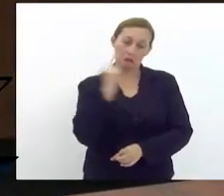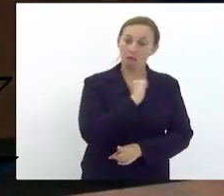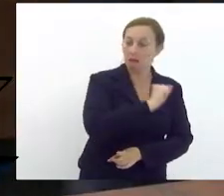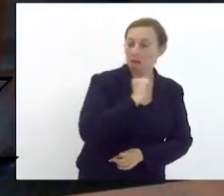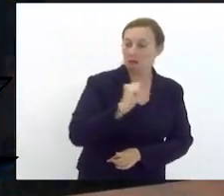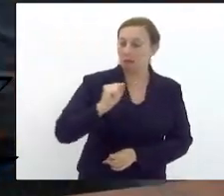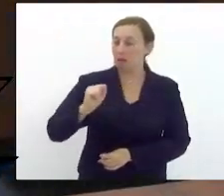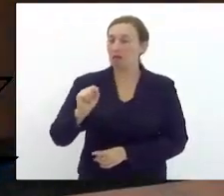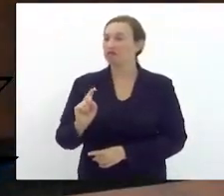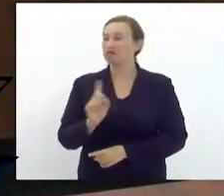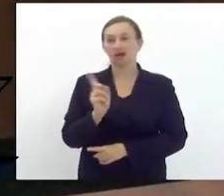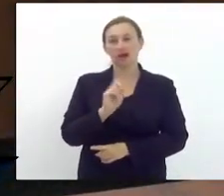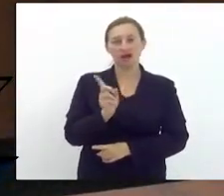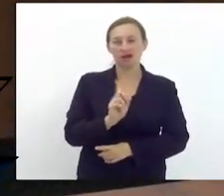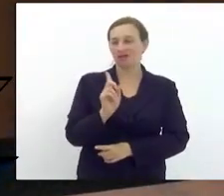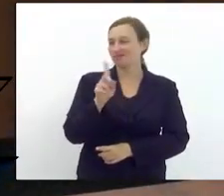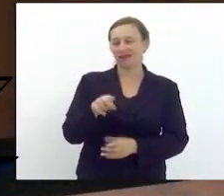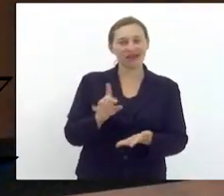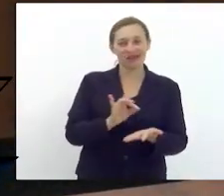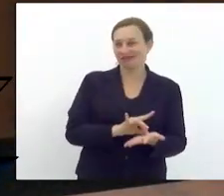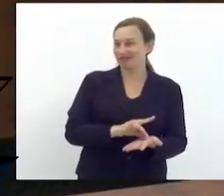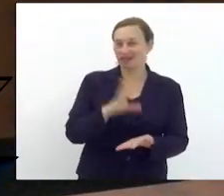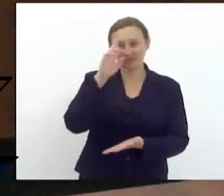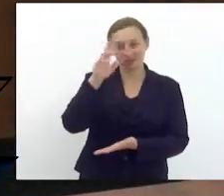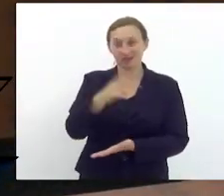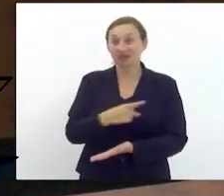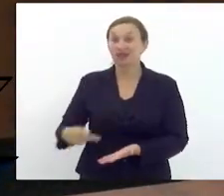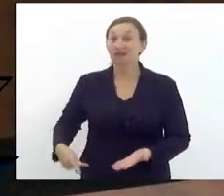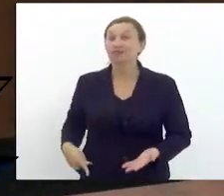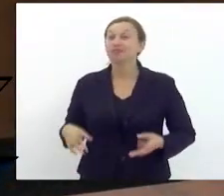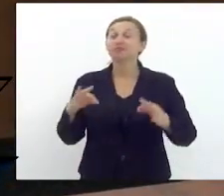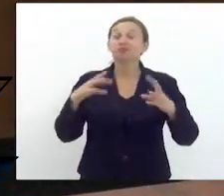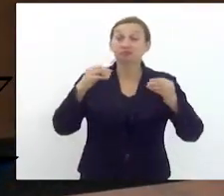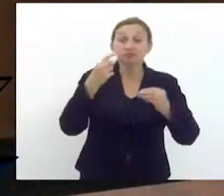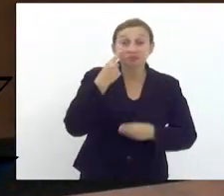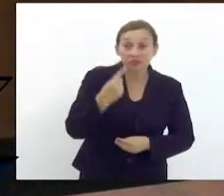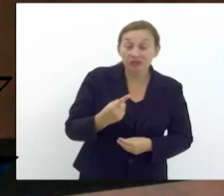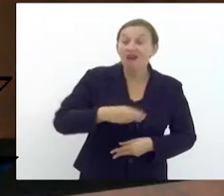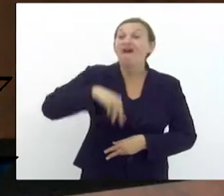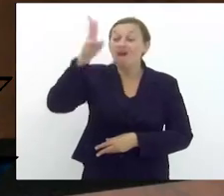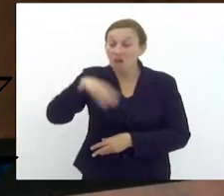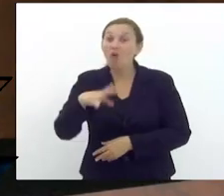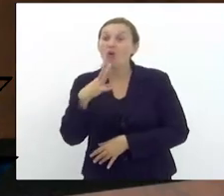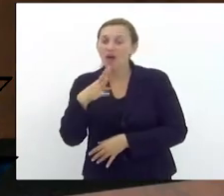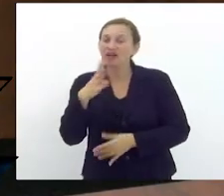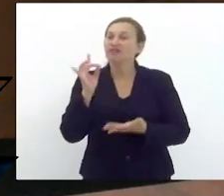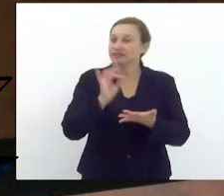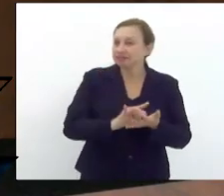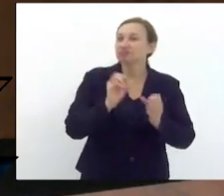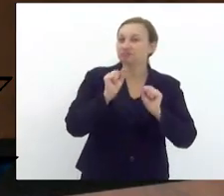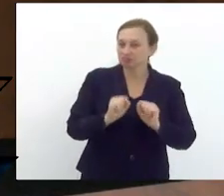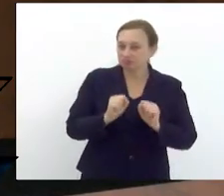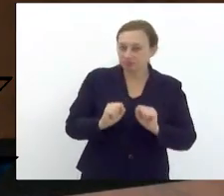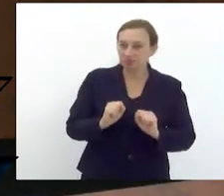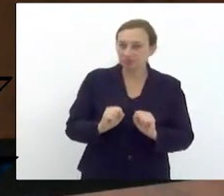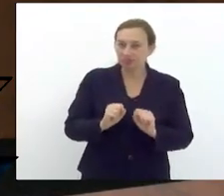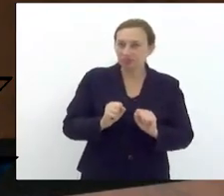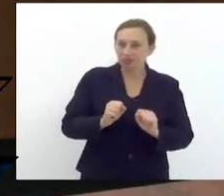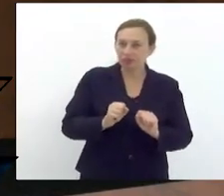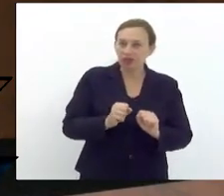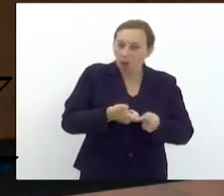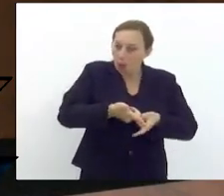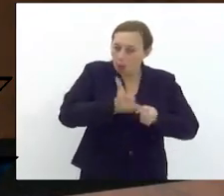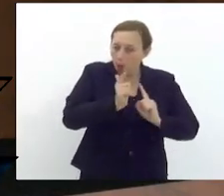civil mas não é a realidade senhor presidente foi que todos viram quem conhece realmente sabe que poderiam ter levado